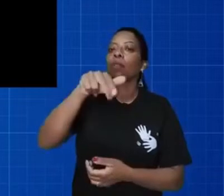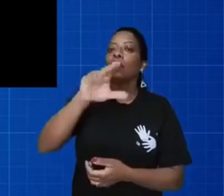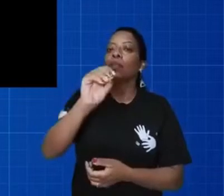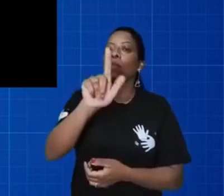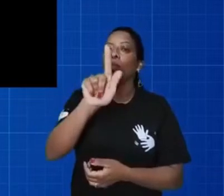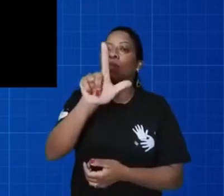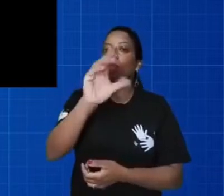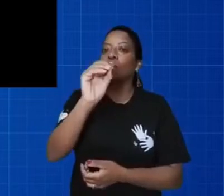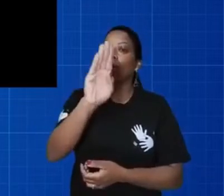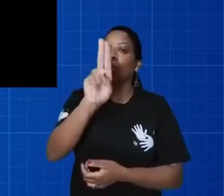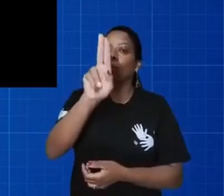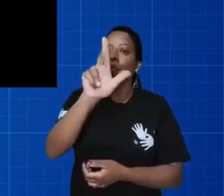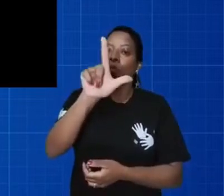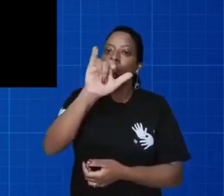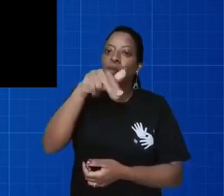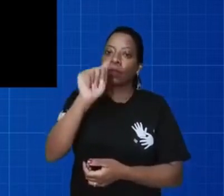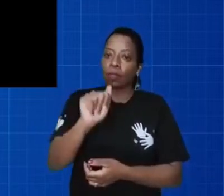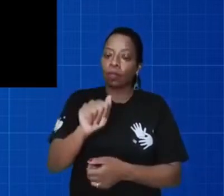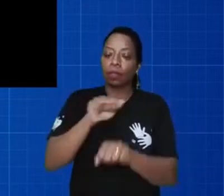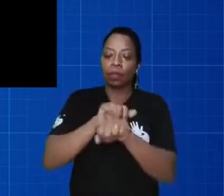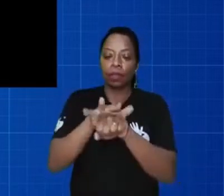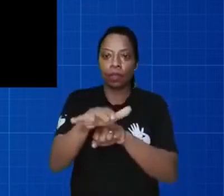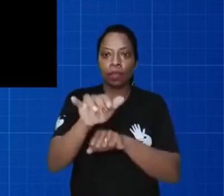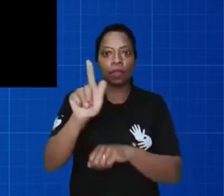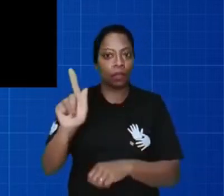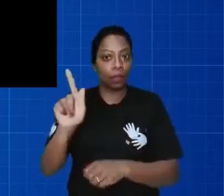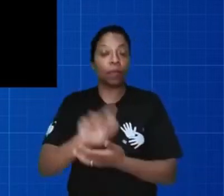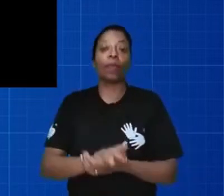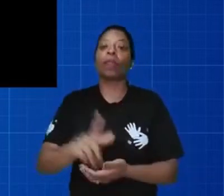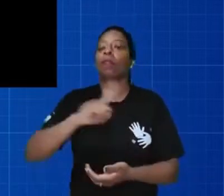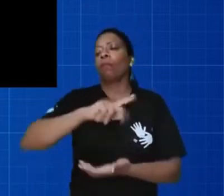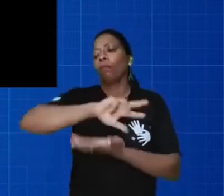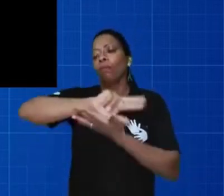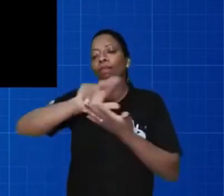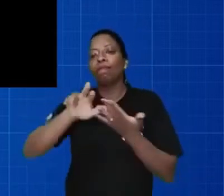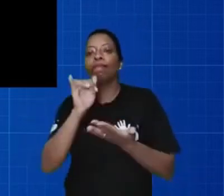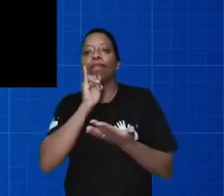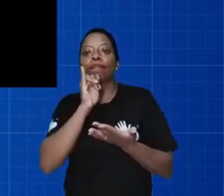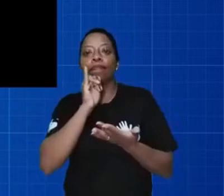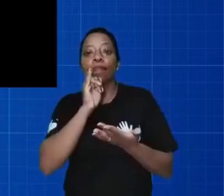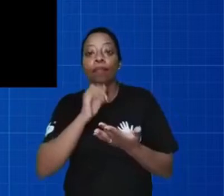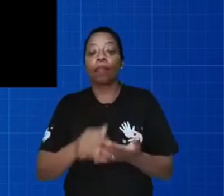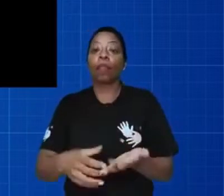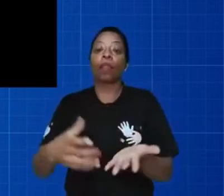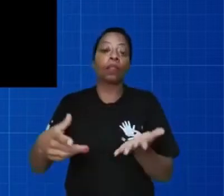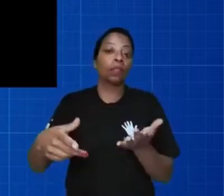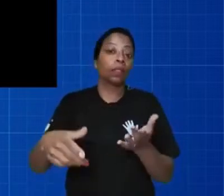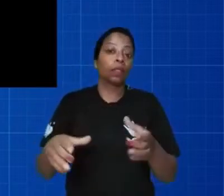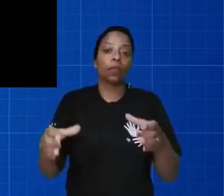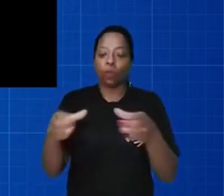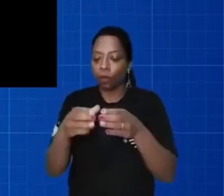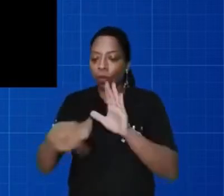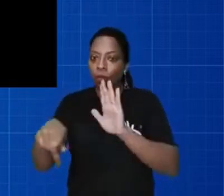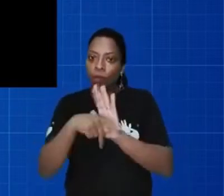são o Centro de Referência de Imunobiológicos Especiais. Então, do calendário básico, nós temos 19 vacinas que previnem contra mais